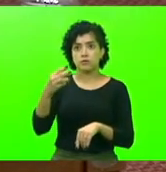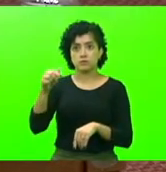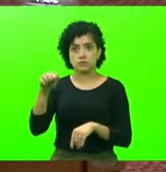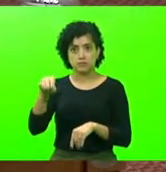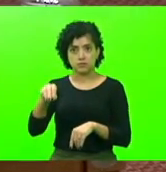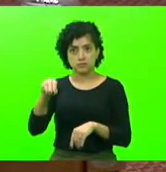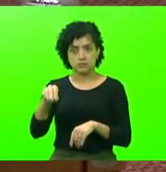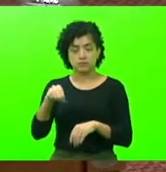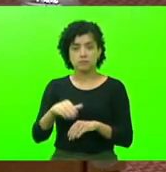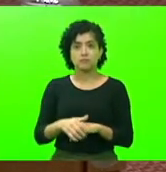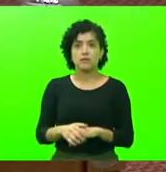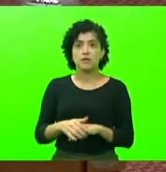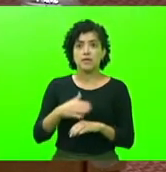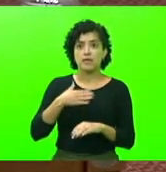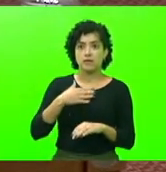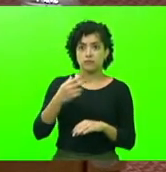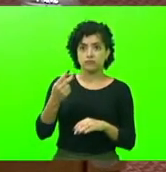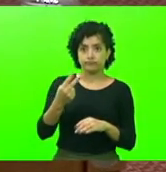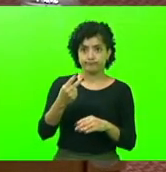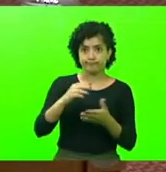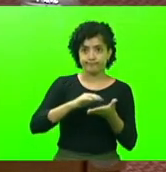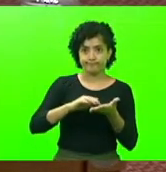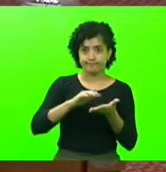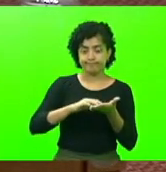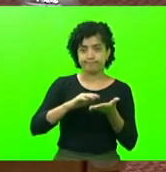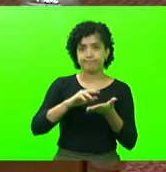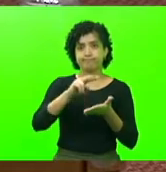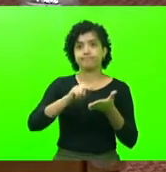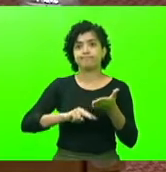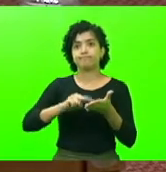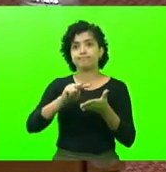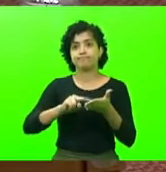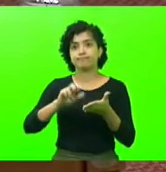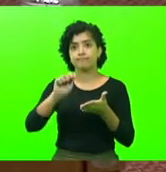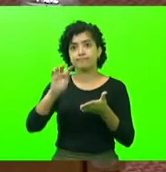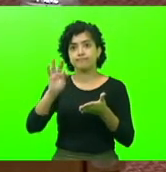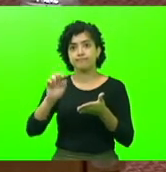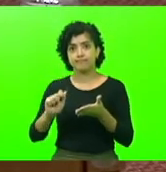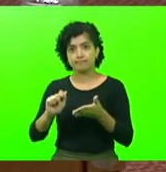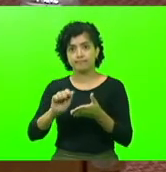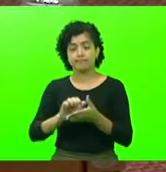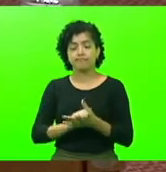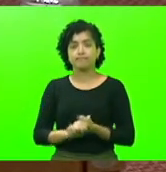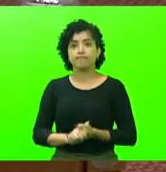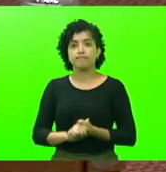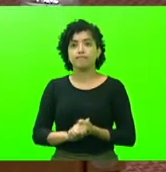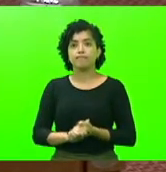16h37. Para constar, o segundo secretário lavrou a presente ata.